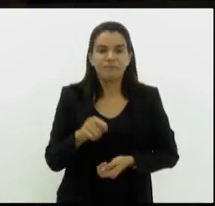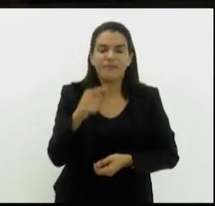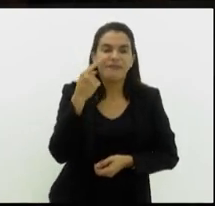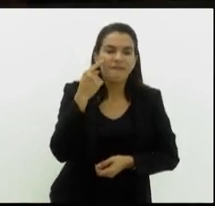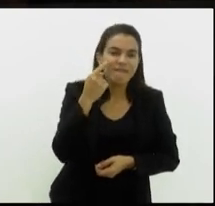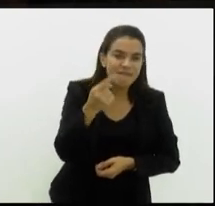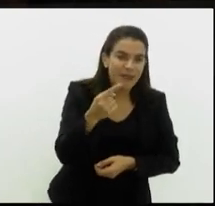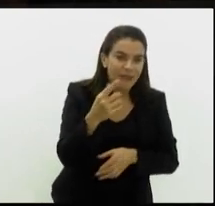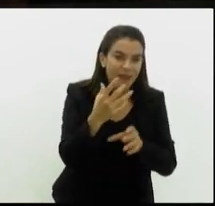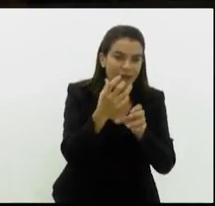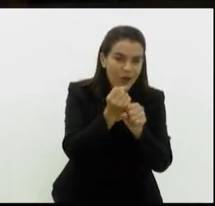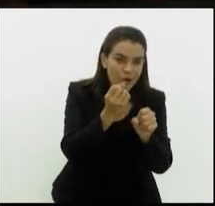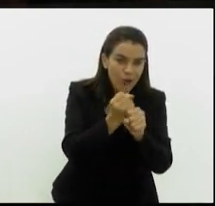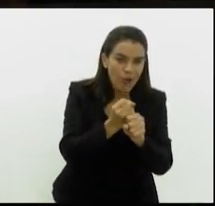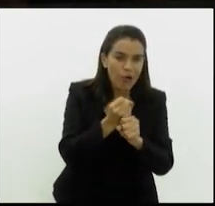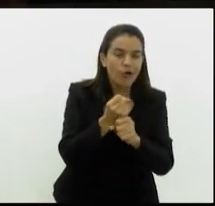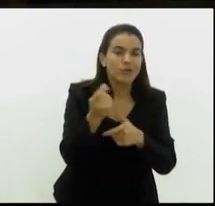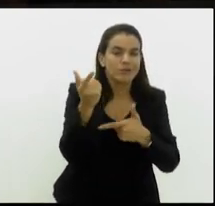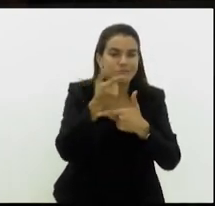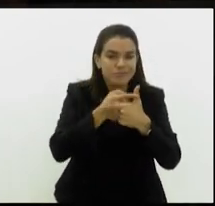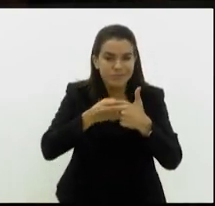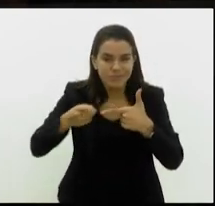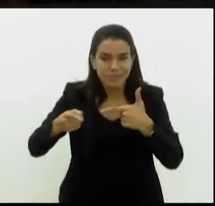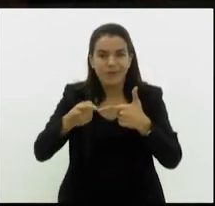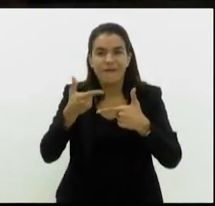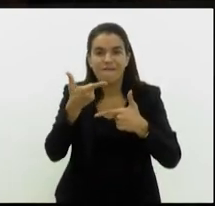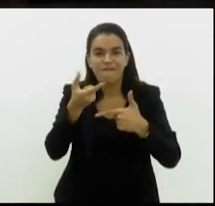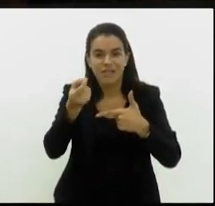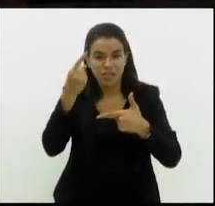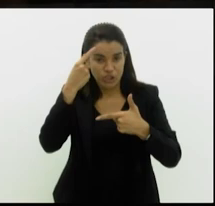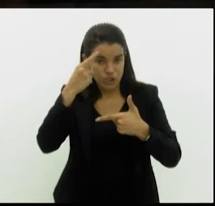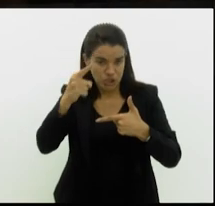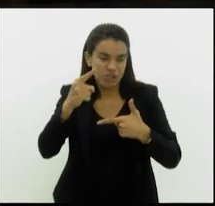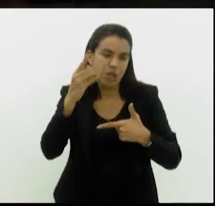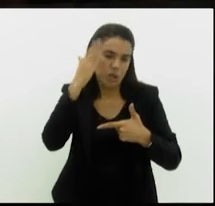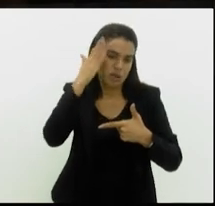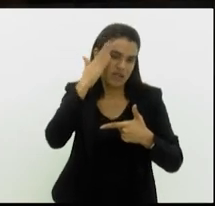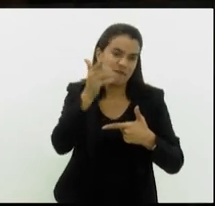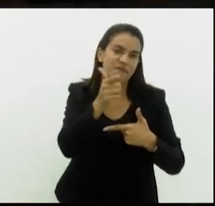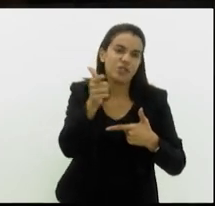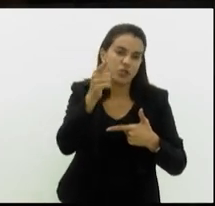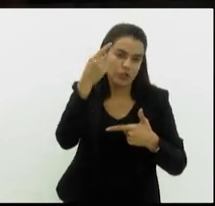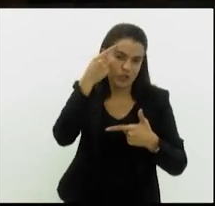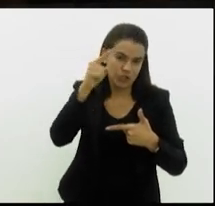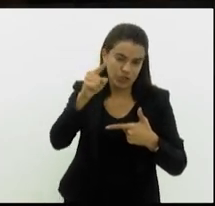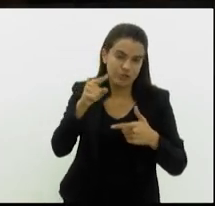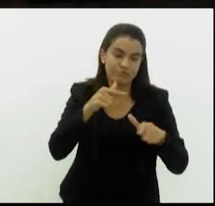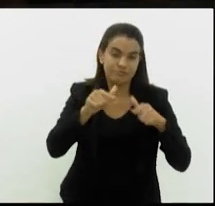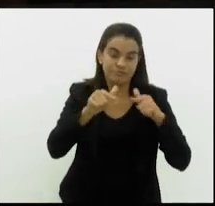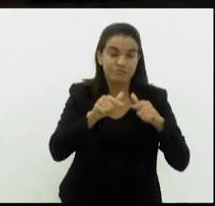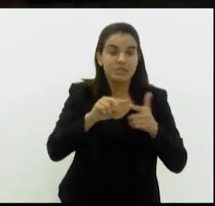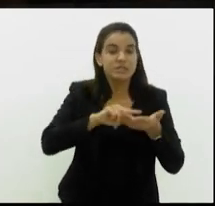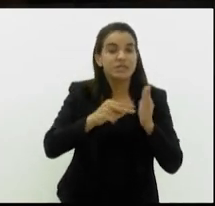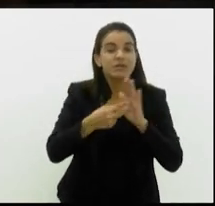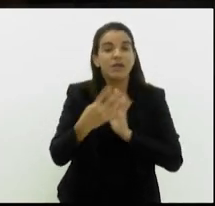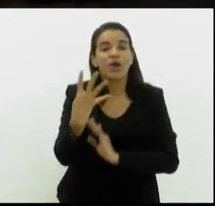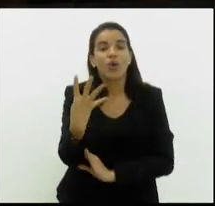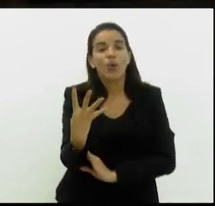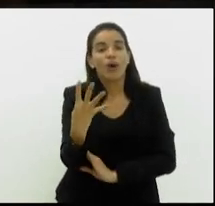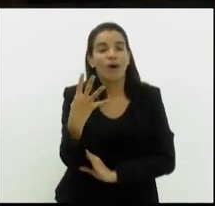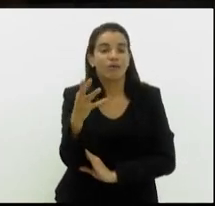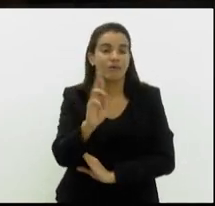conta, dividindo por 20 dias úteis, eu sei que são 22, dá R$ 4 por